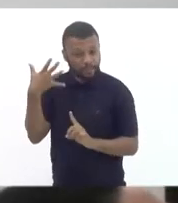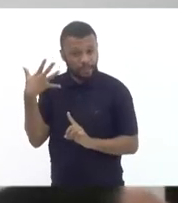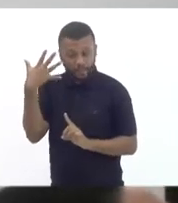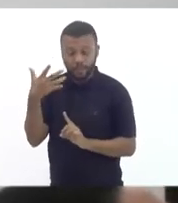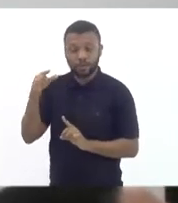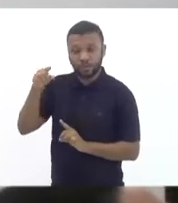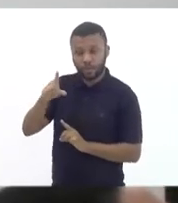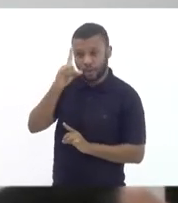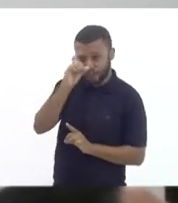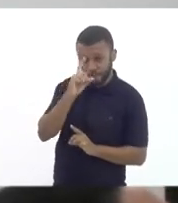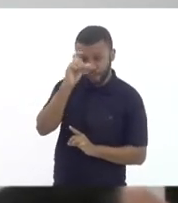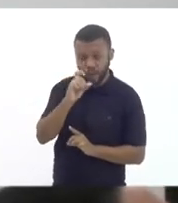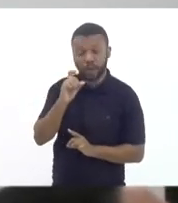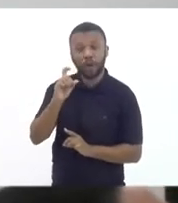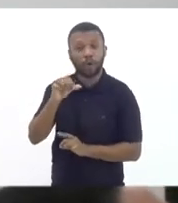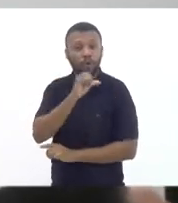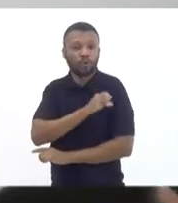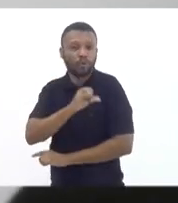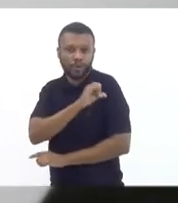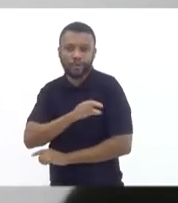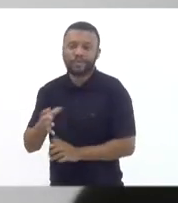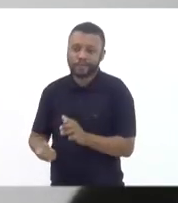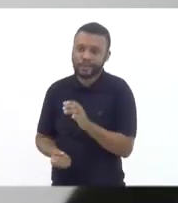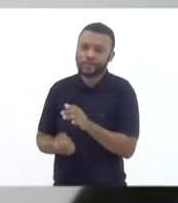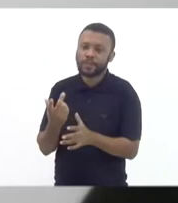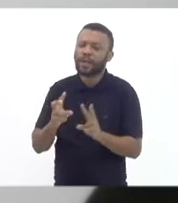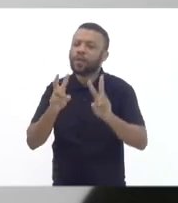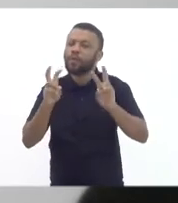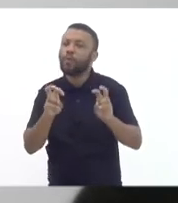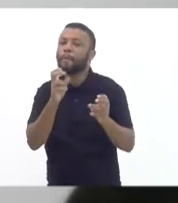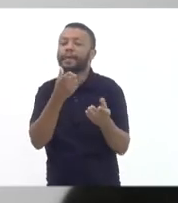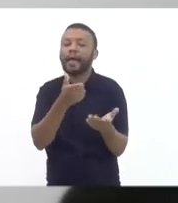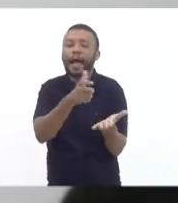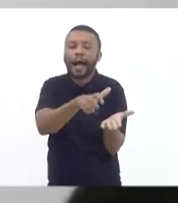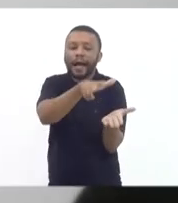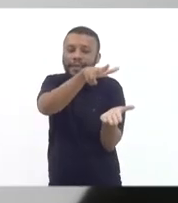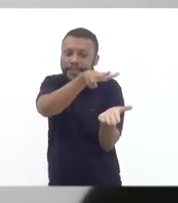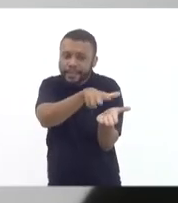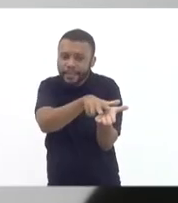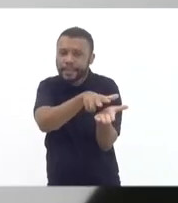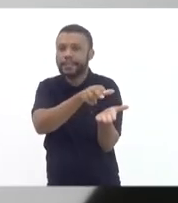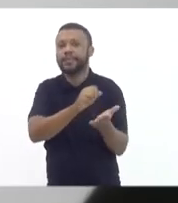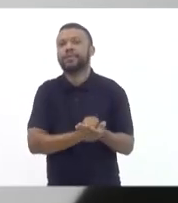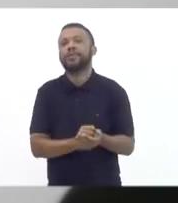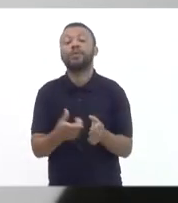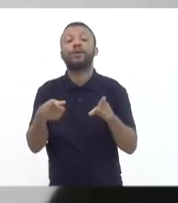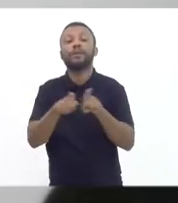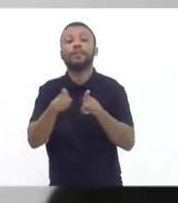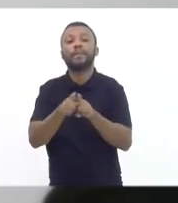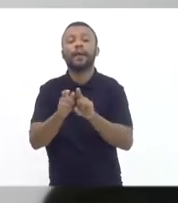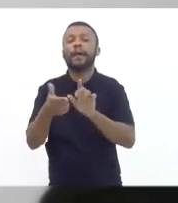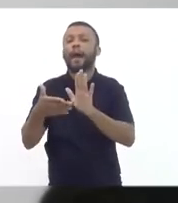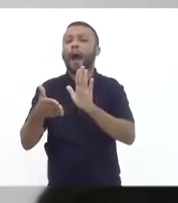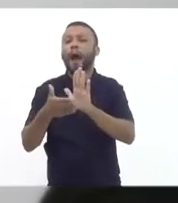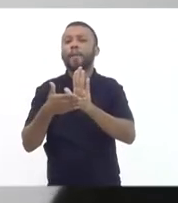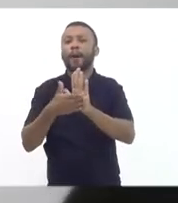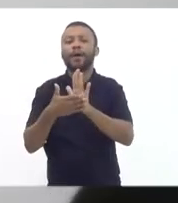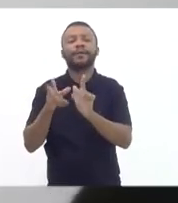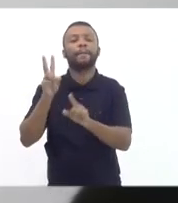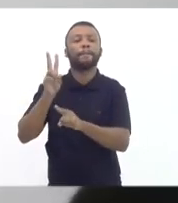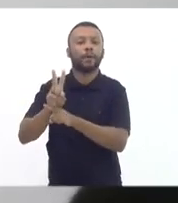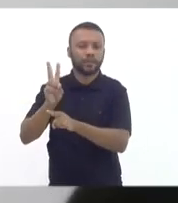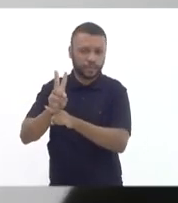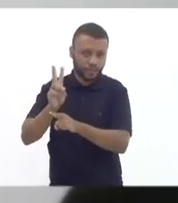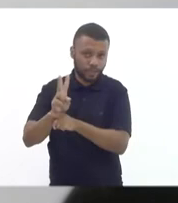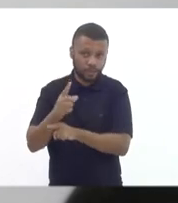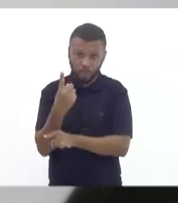do Rio será incluída a questão da internação. E, para finalizar, medidas protetivas. Uma delas,